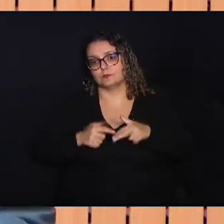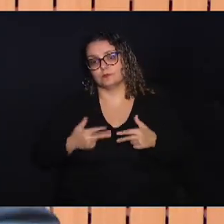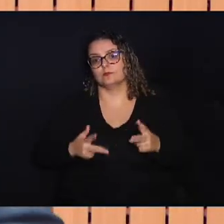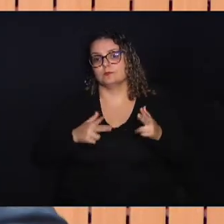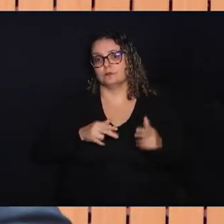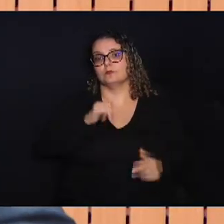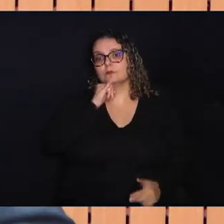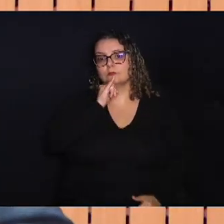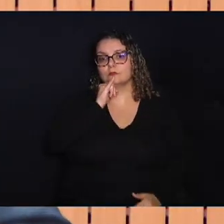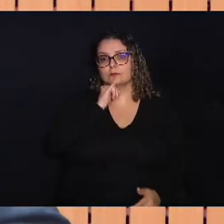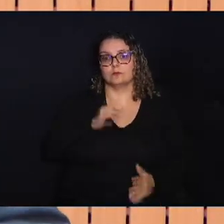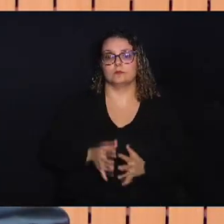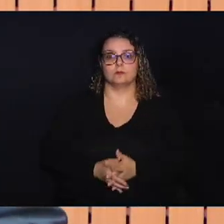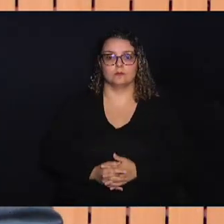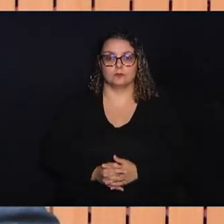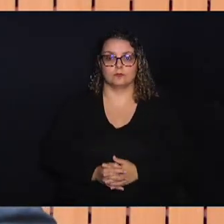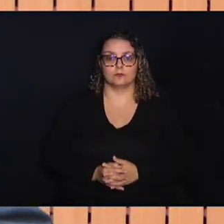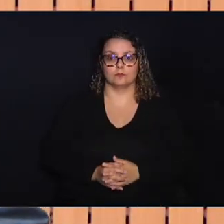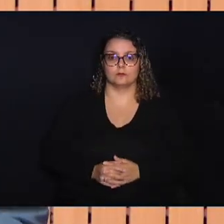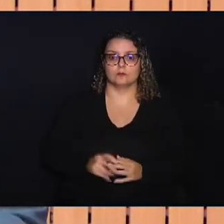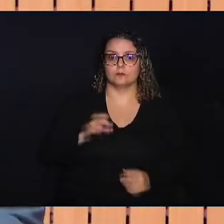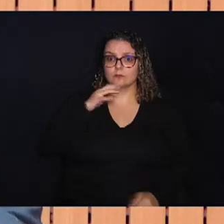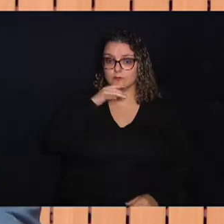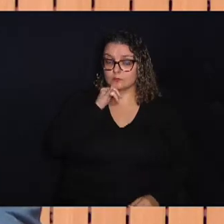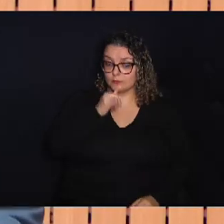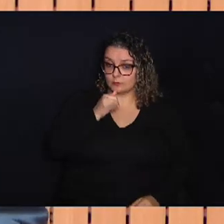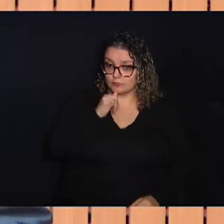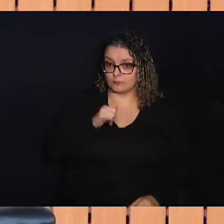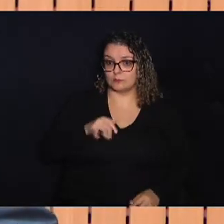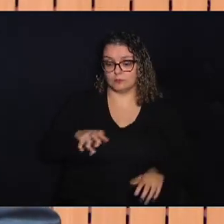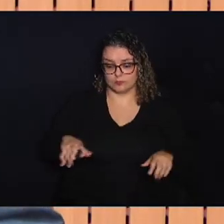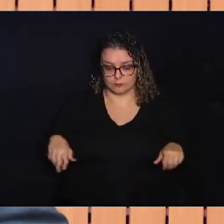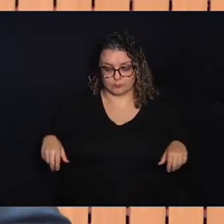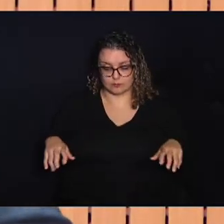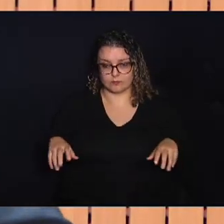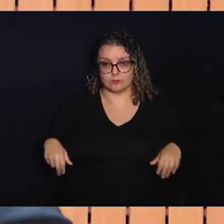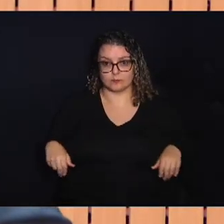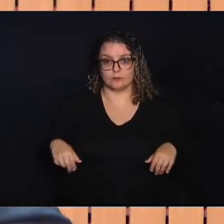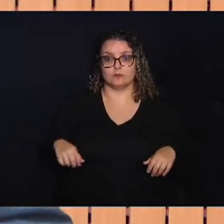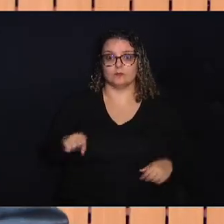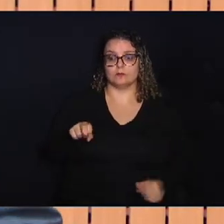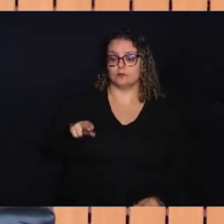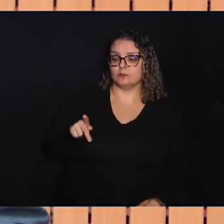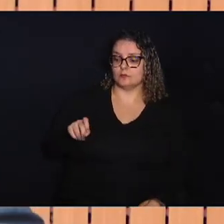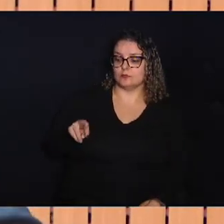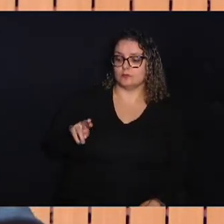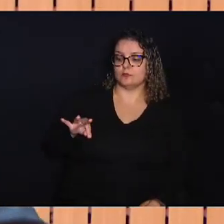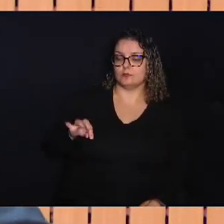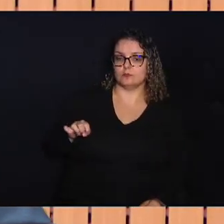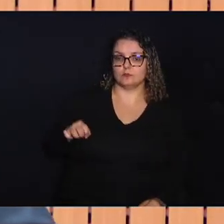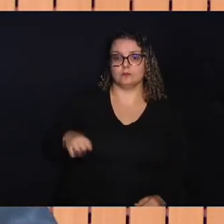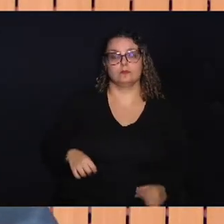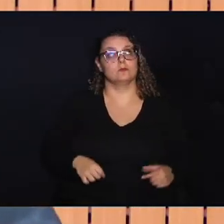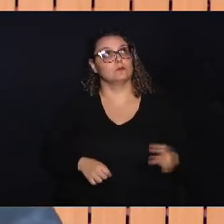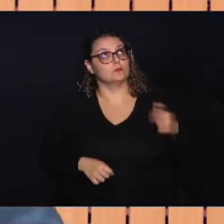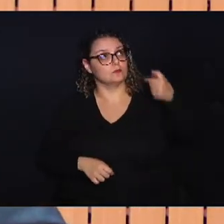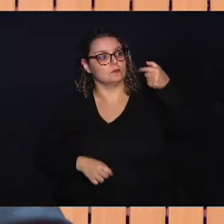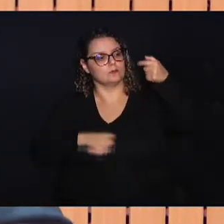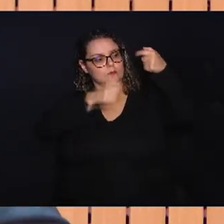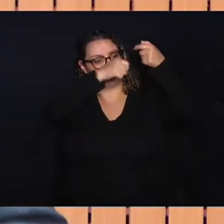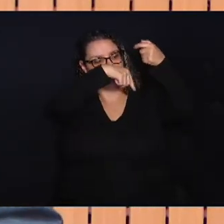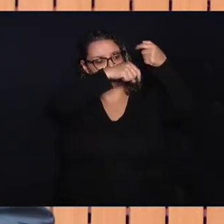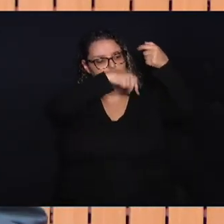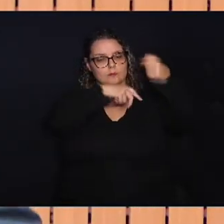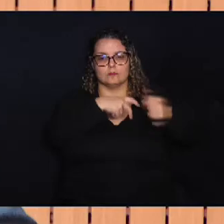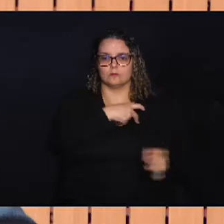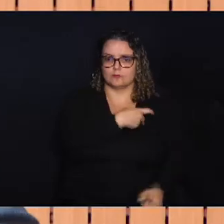por exemplo, aquecedor elétrico, cadeiras de roda, suporte para soro, dentre outros equipamentos,